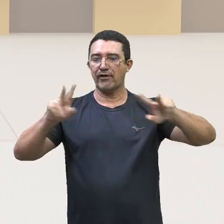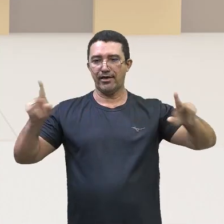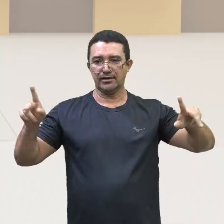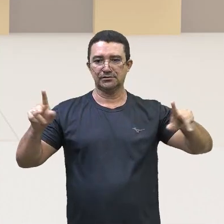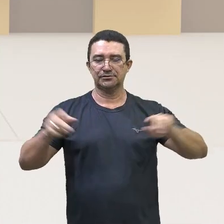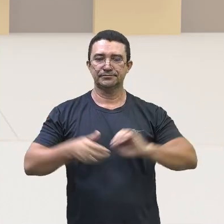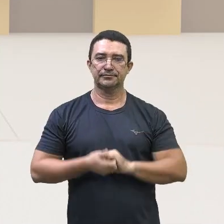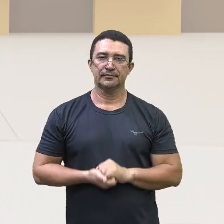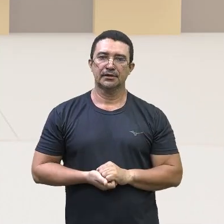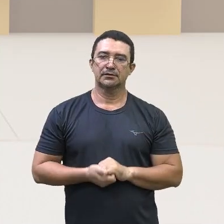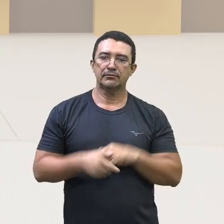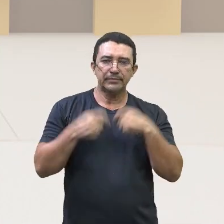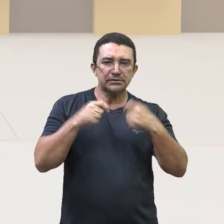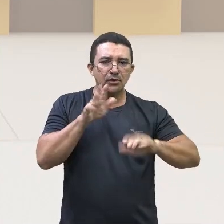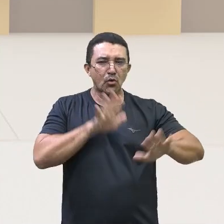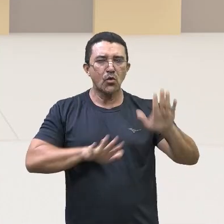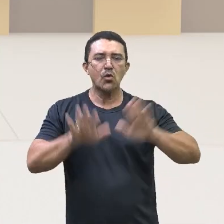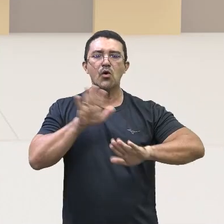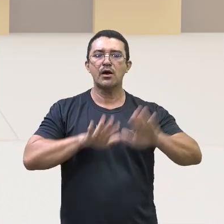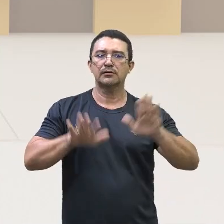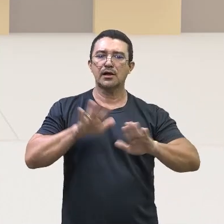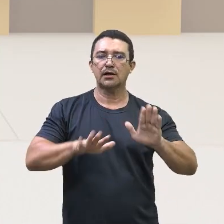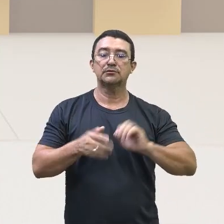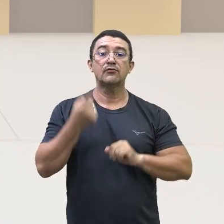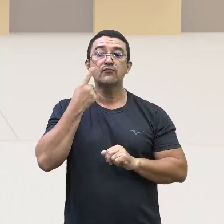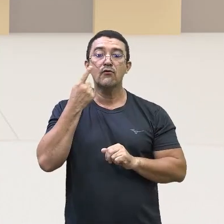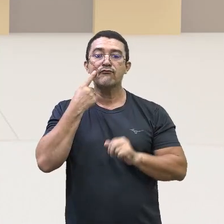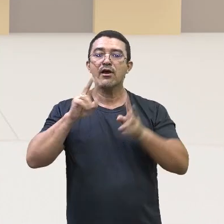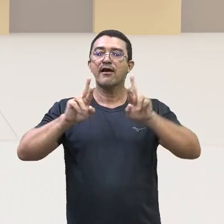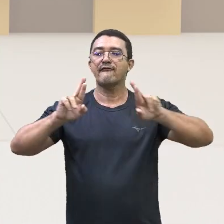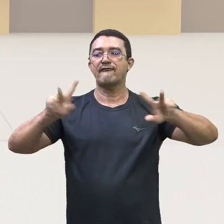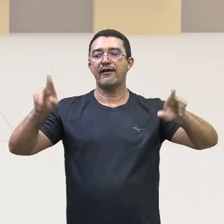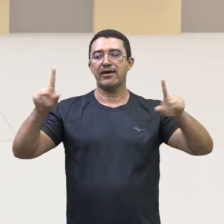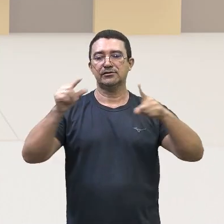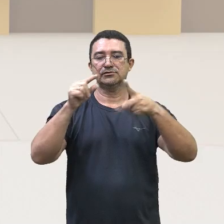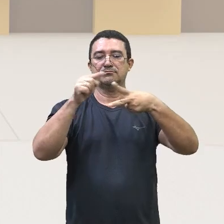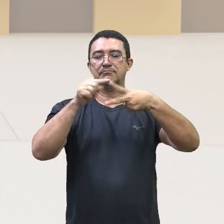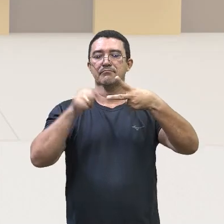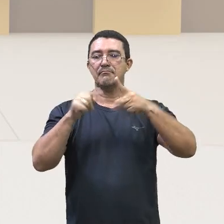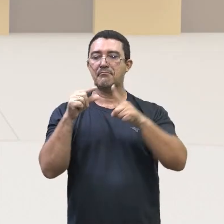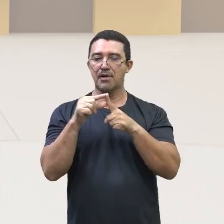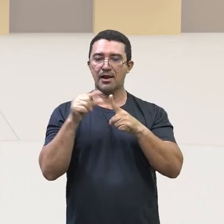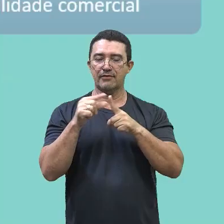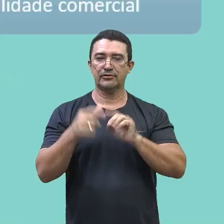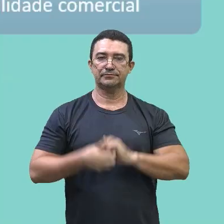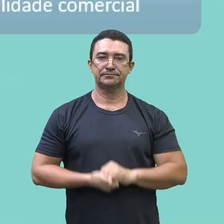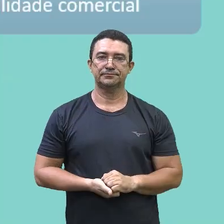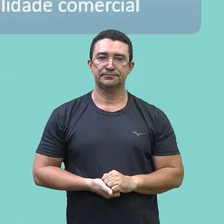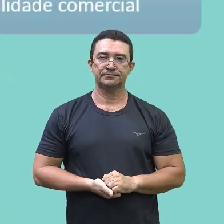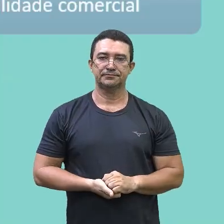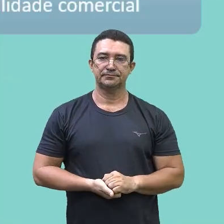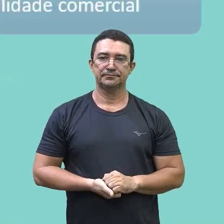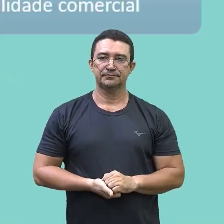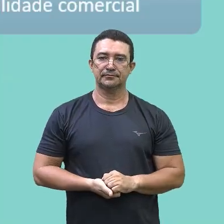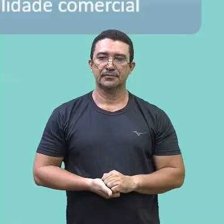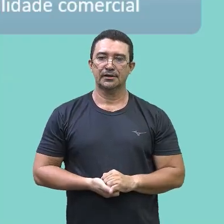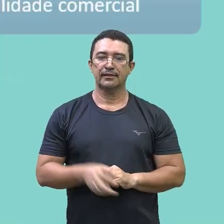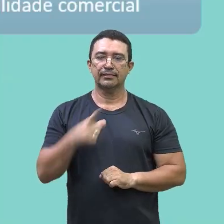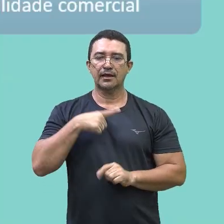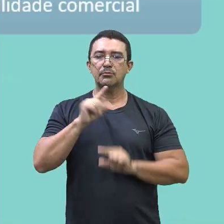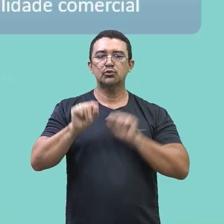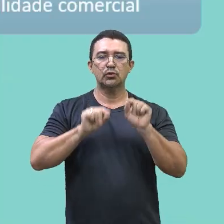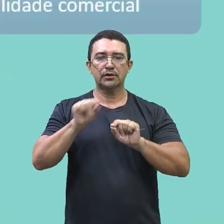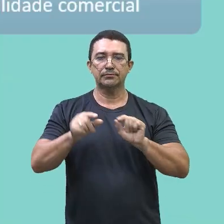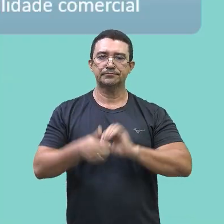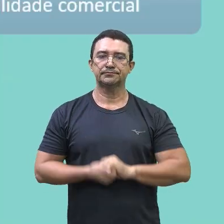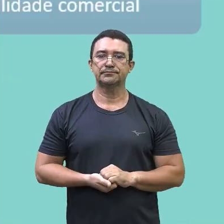ali. Então, a gente tem que tomar cuidado. Então, vamos lá verificar a diferença entre propaganda e publicidade. Vamos lá, olha só, nós temos